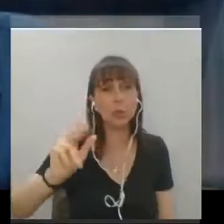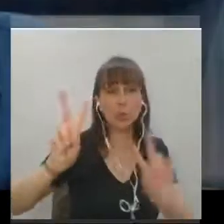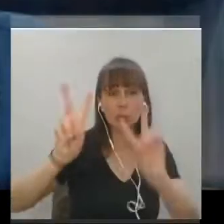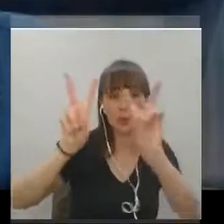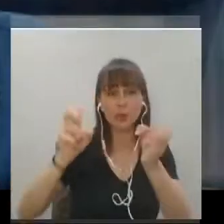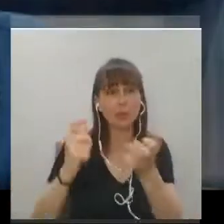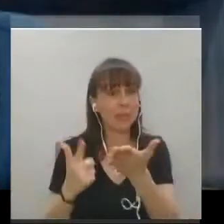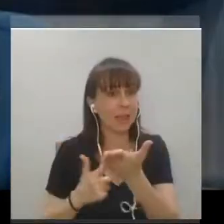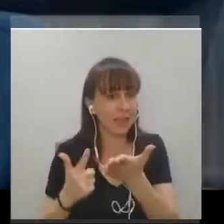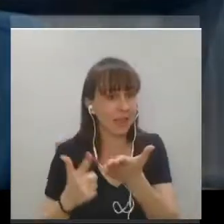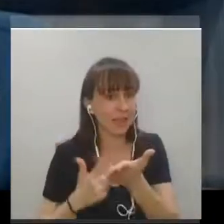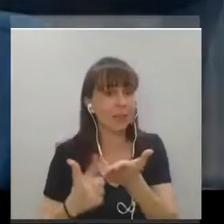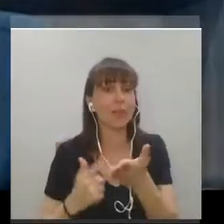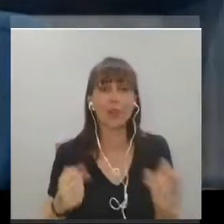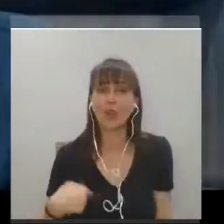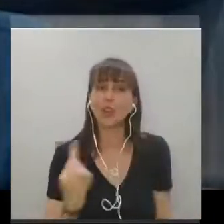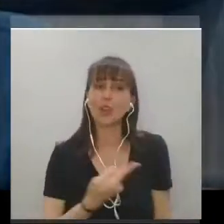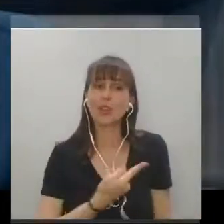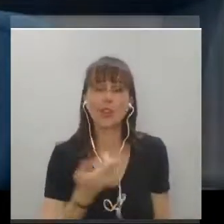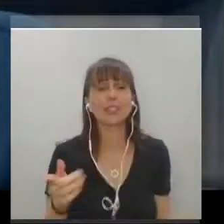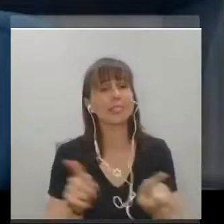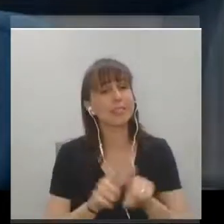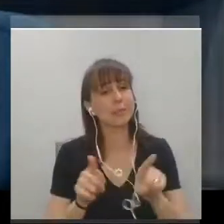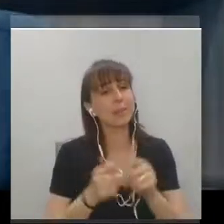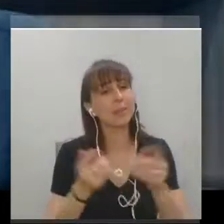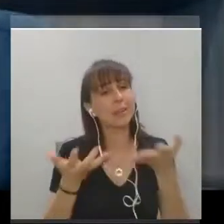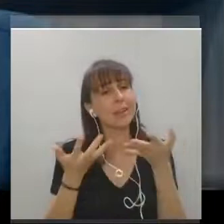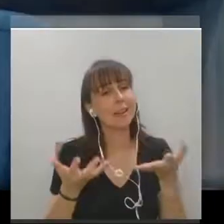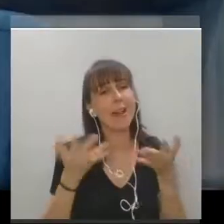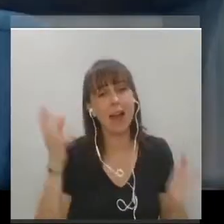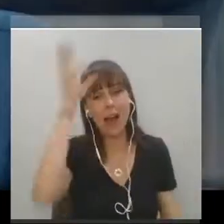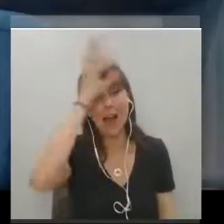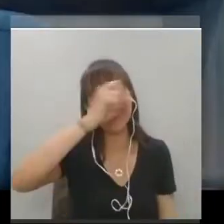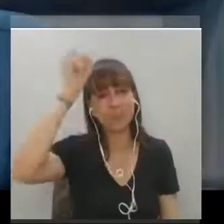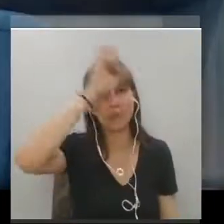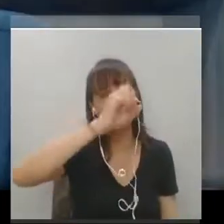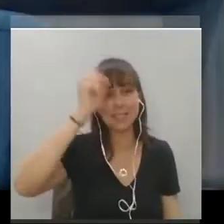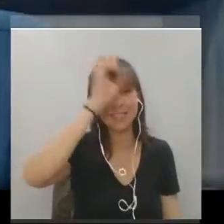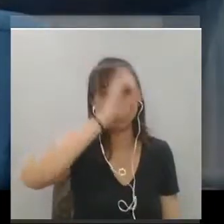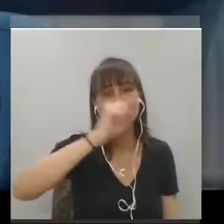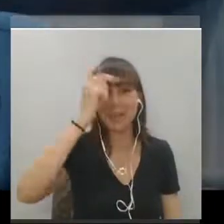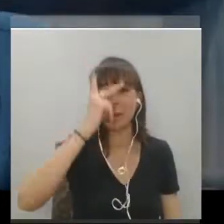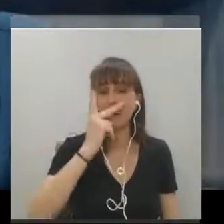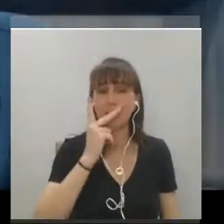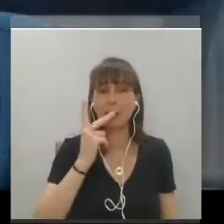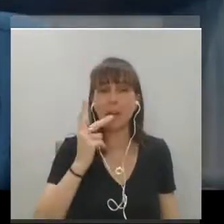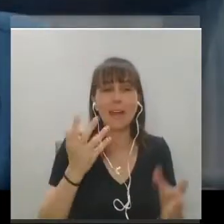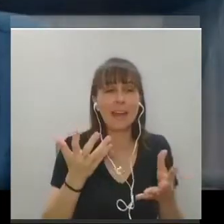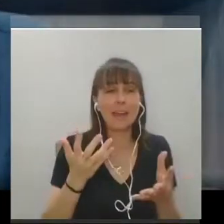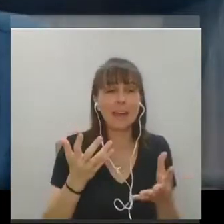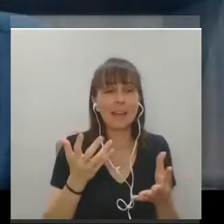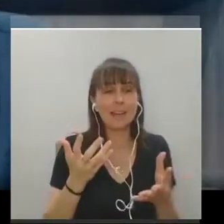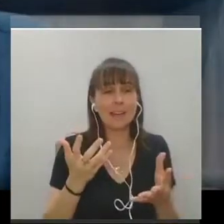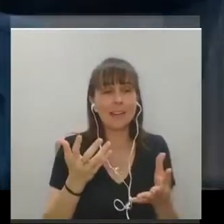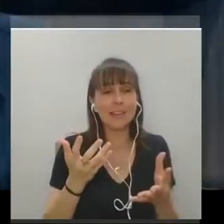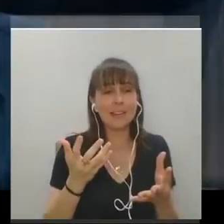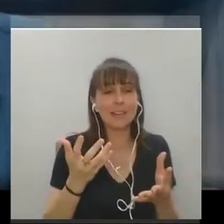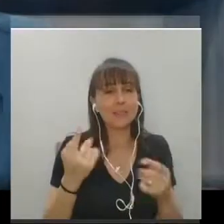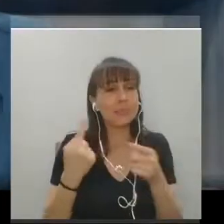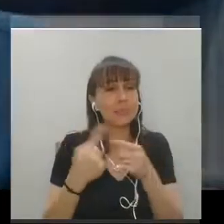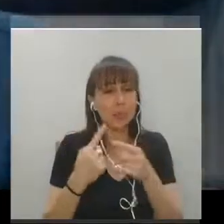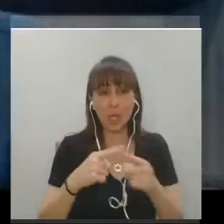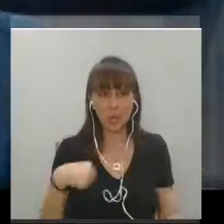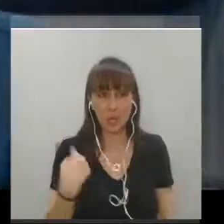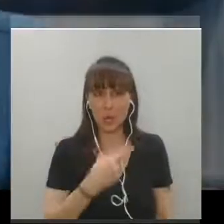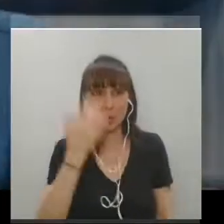nós procuramos, então, aprender com essas pessoas que sabem mais, né? Por uma lógica de raciocínio, né, quando nós não sabemos, nós